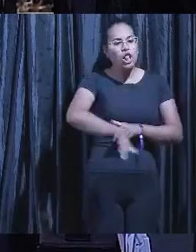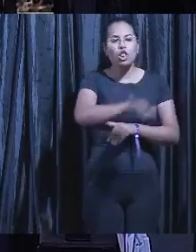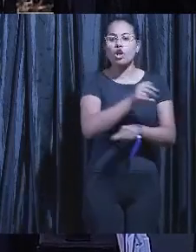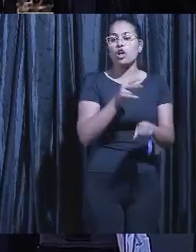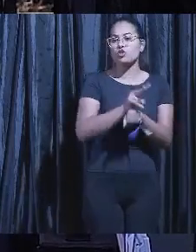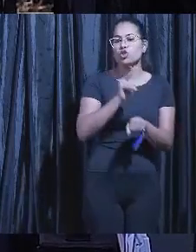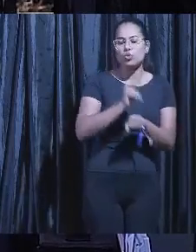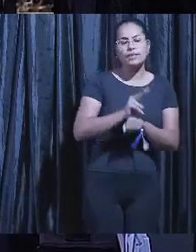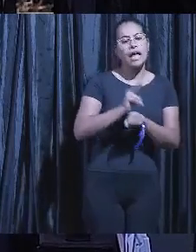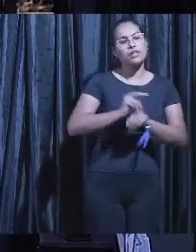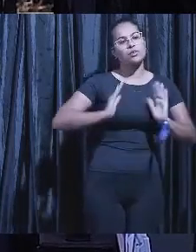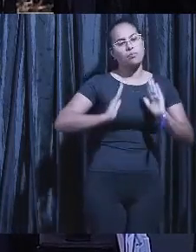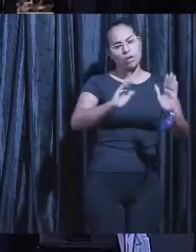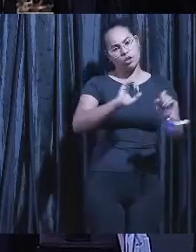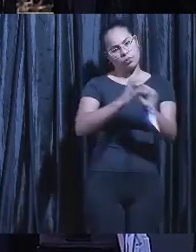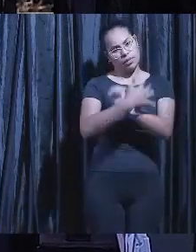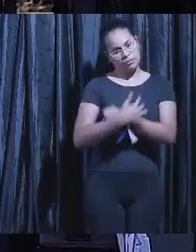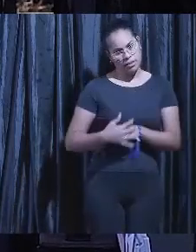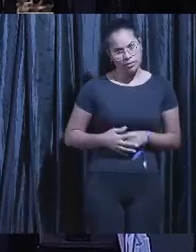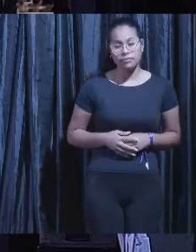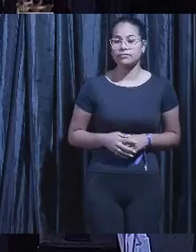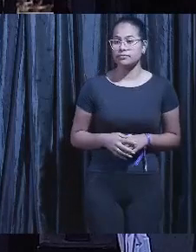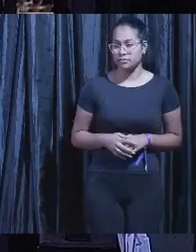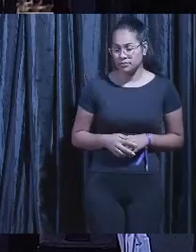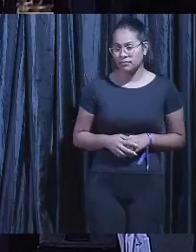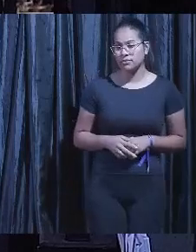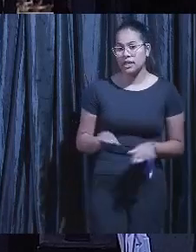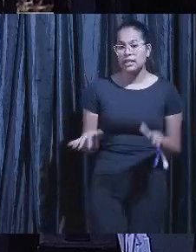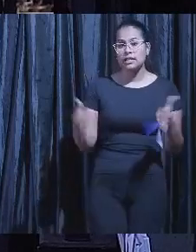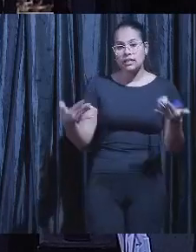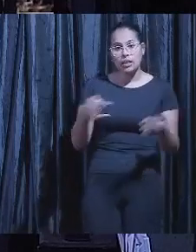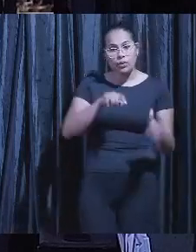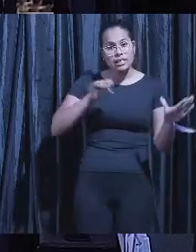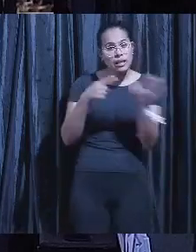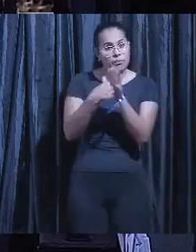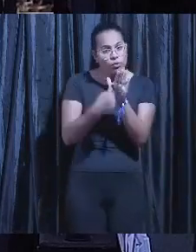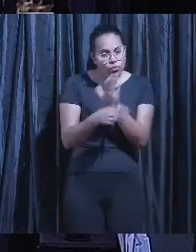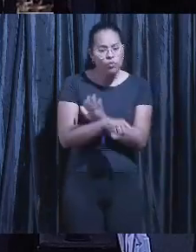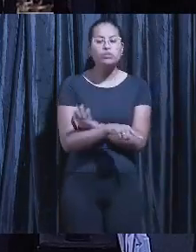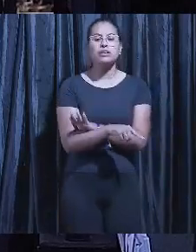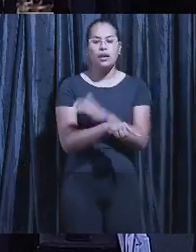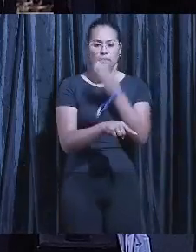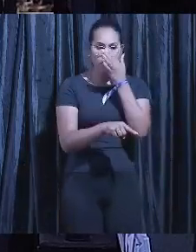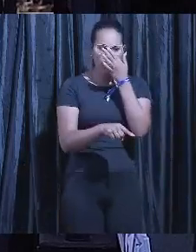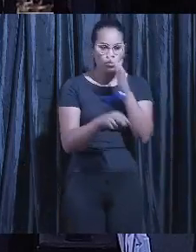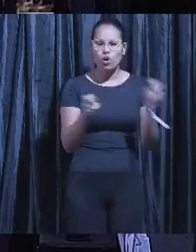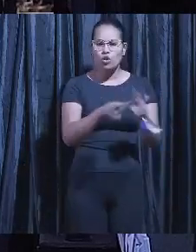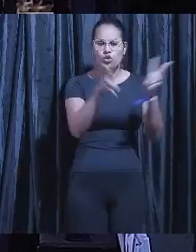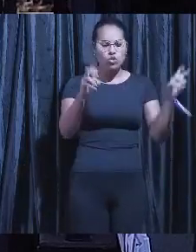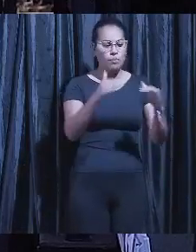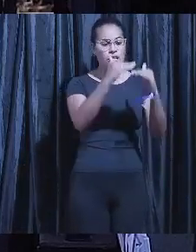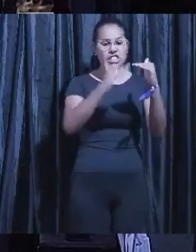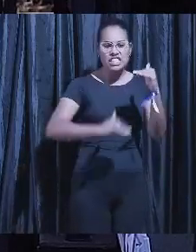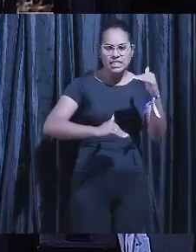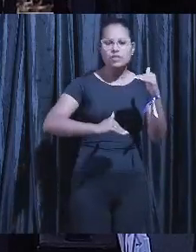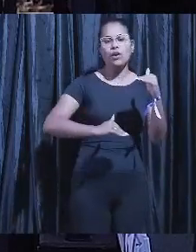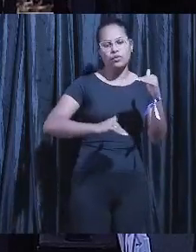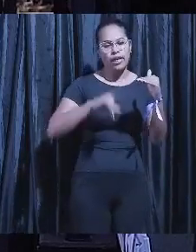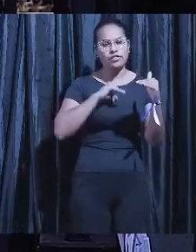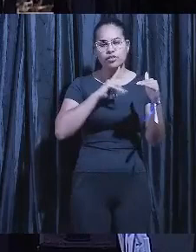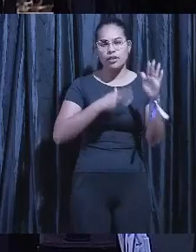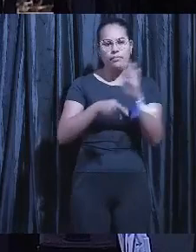durante a pandemia, né? Então, esse aprofundamento de desigualdades acontece por